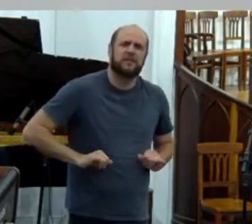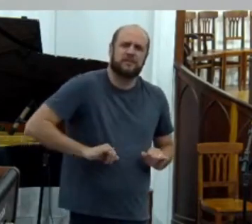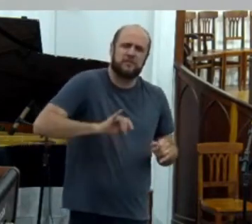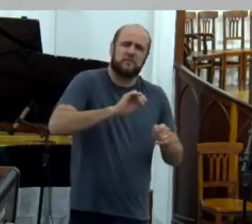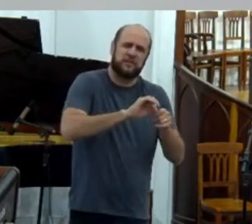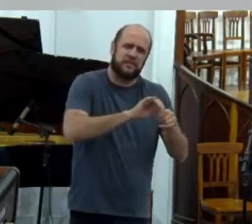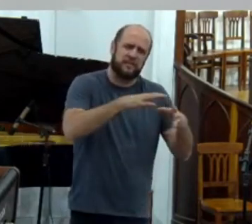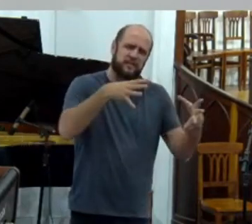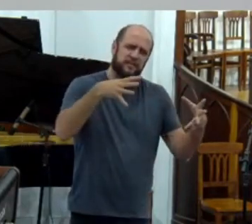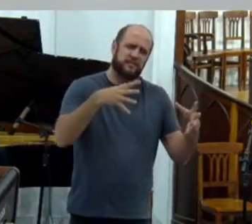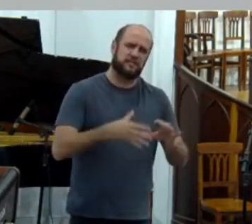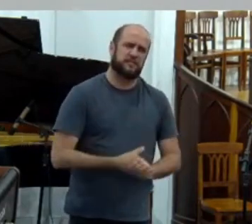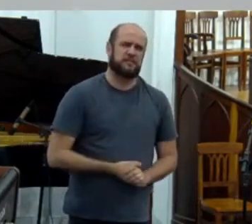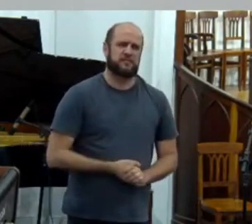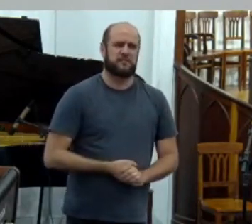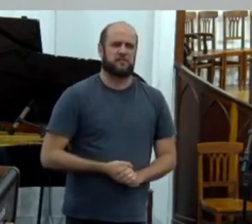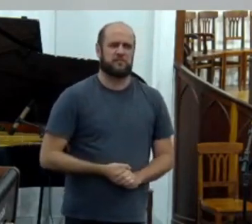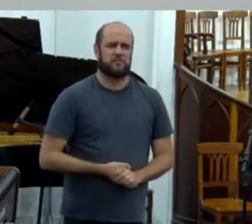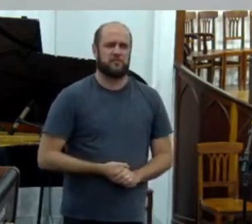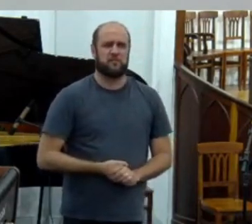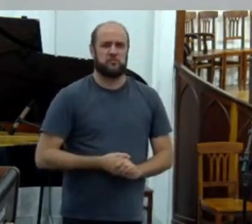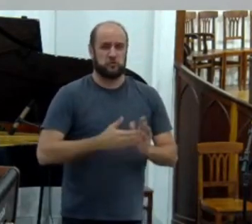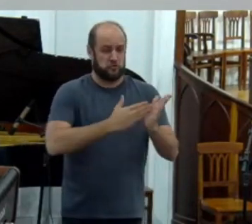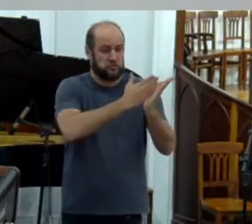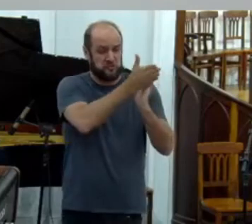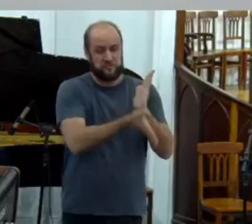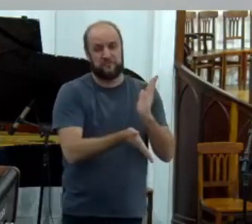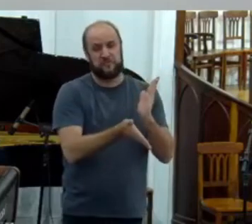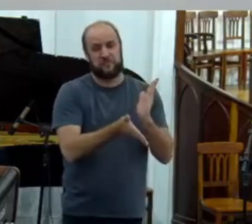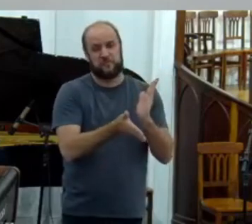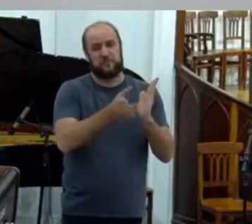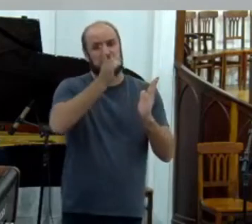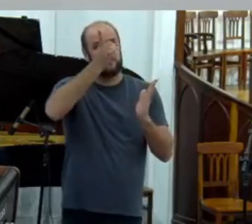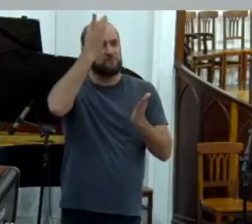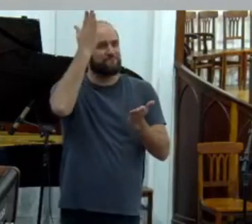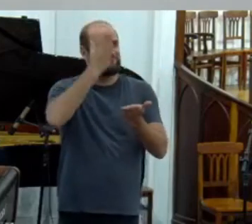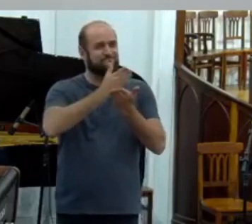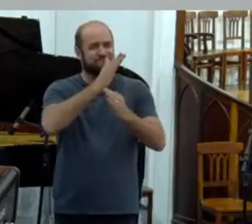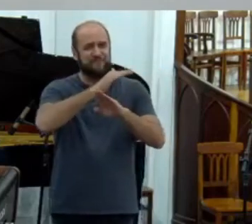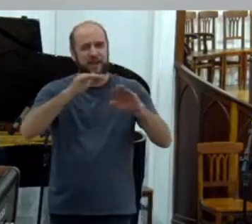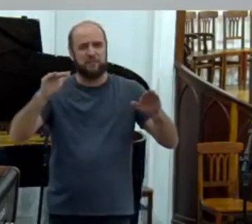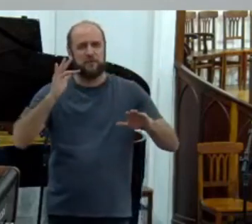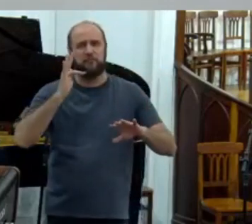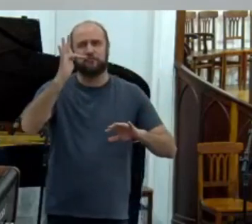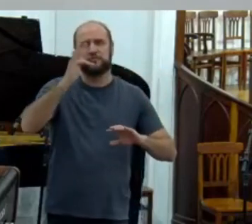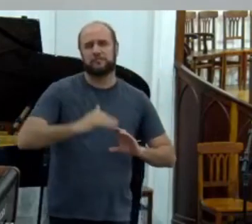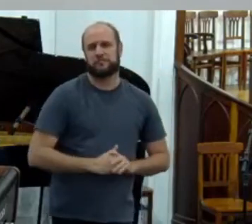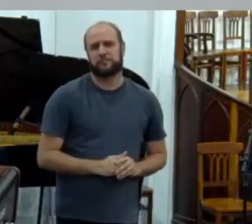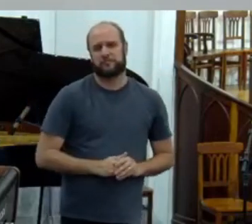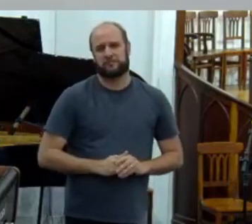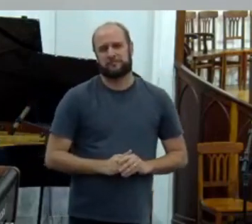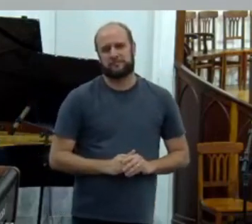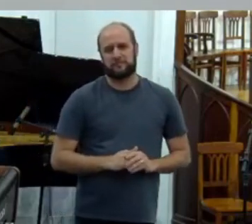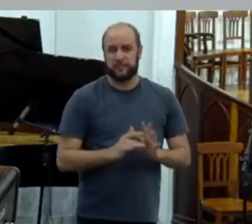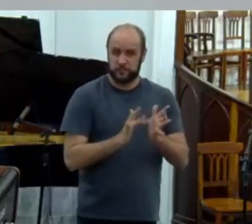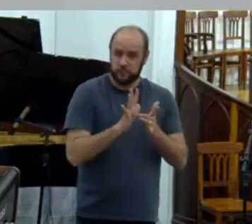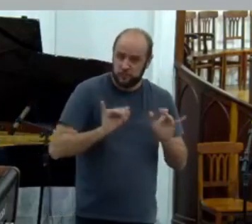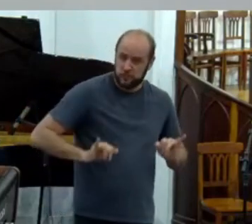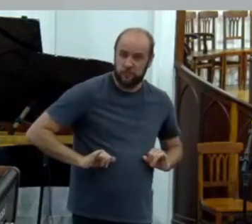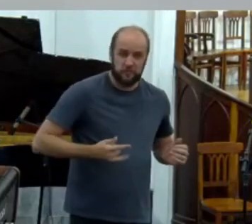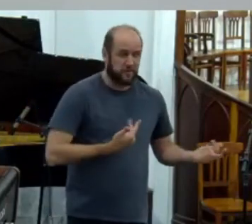criação, uma anomalia que o Senhor extirpará, para que ele sofresse como nós